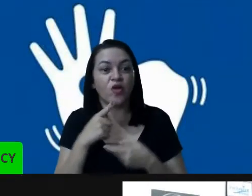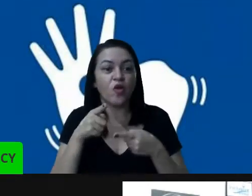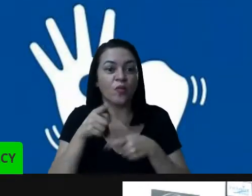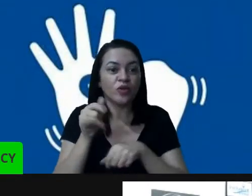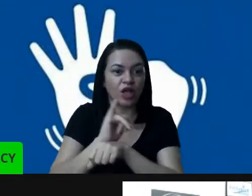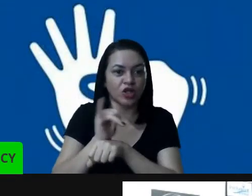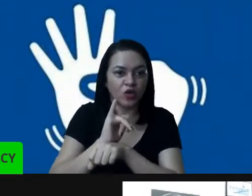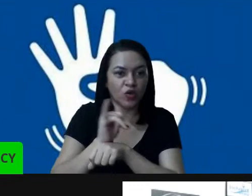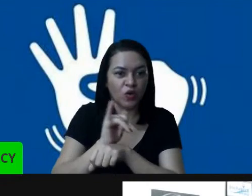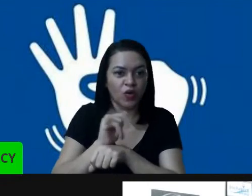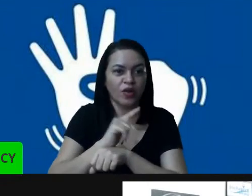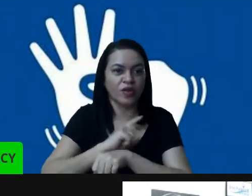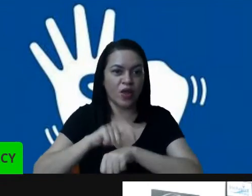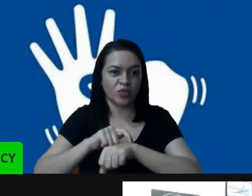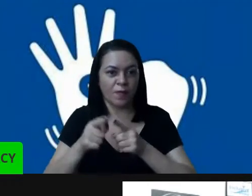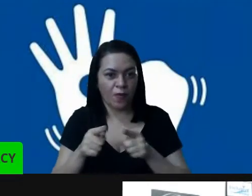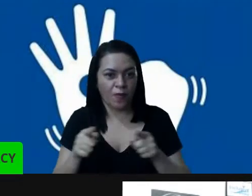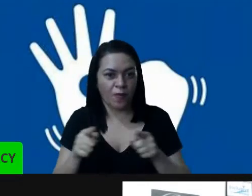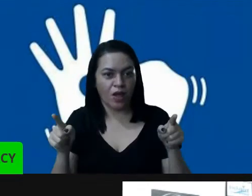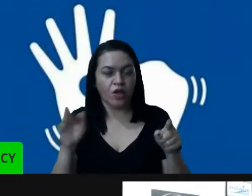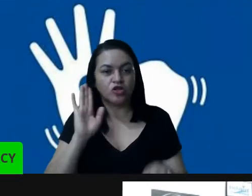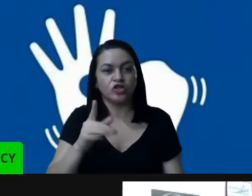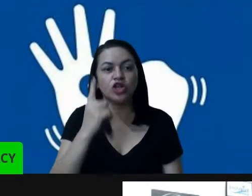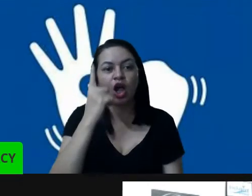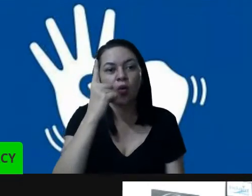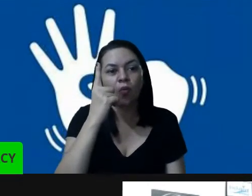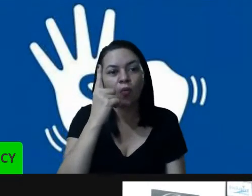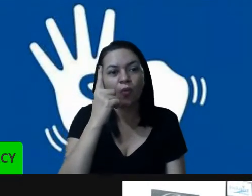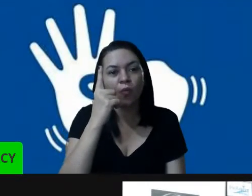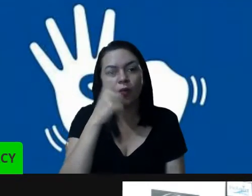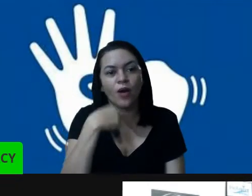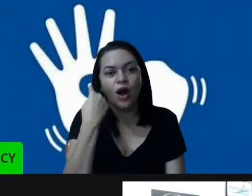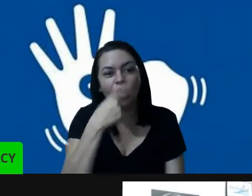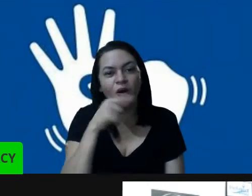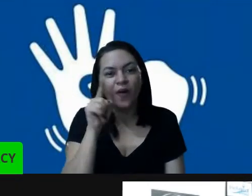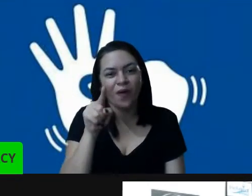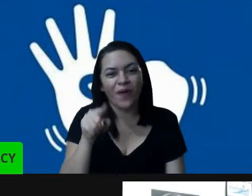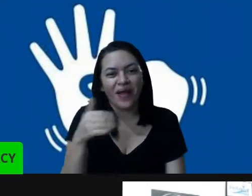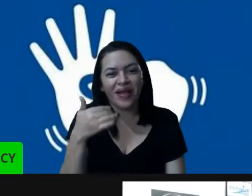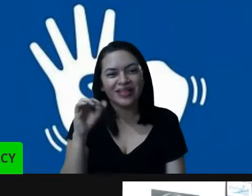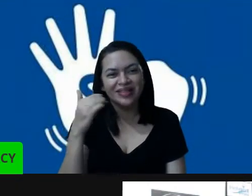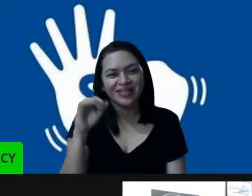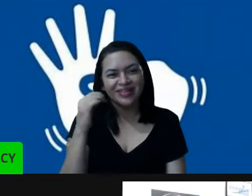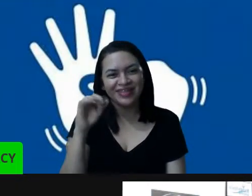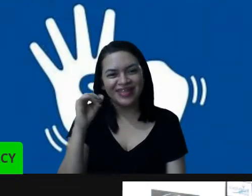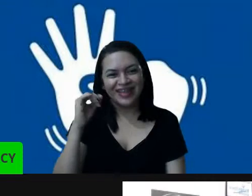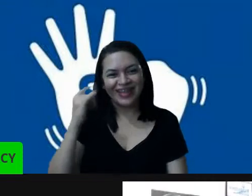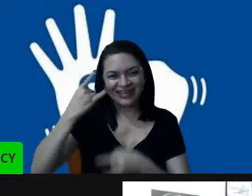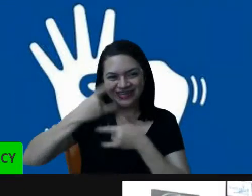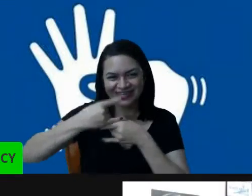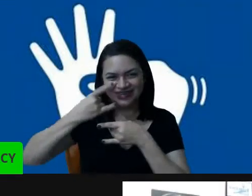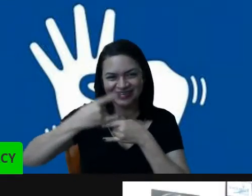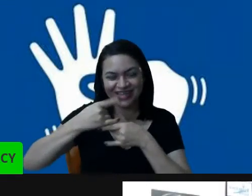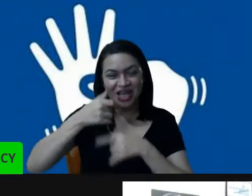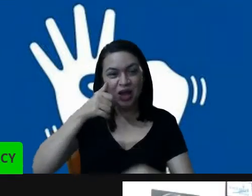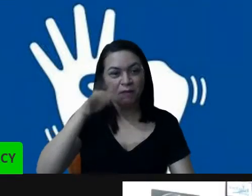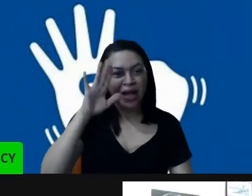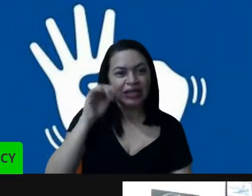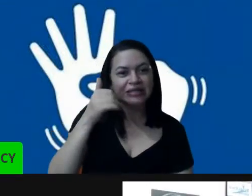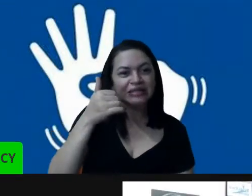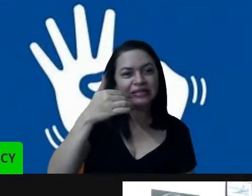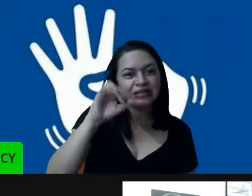tempo maior. A gente já tem 1h10 de live. Ai, meu Deus. A gente vai fazer mais 10 minutinhos de